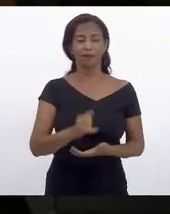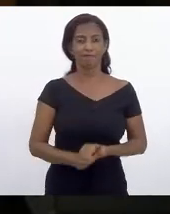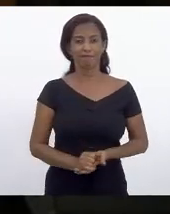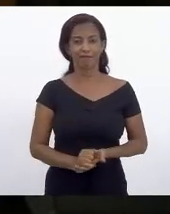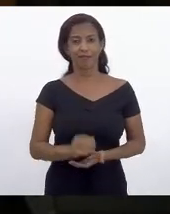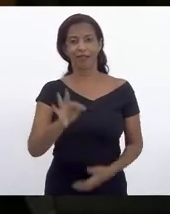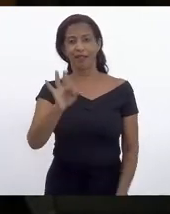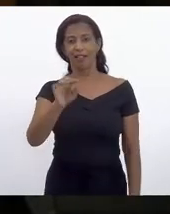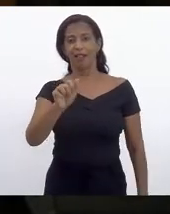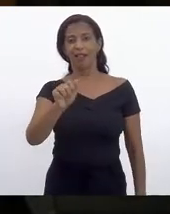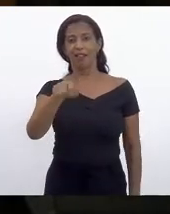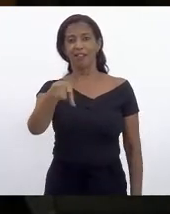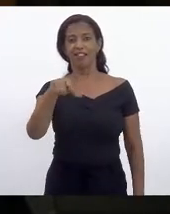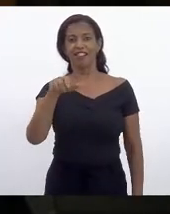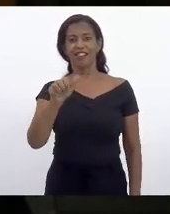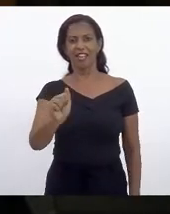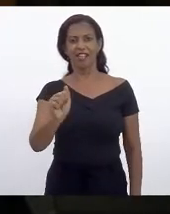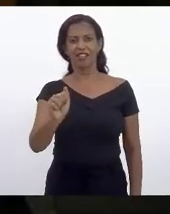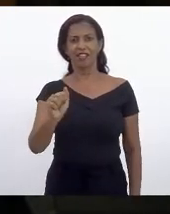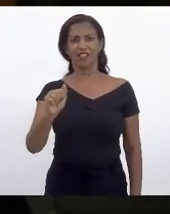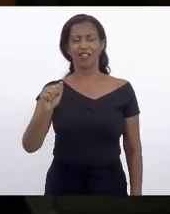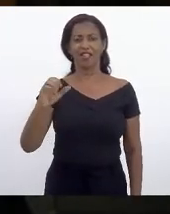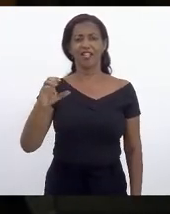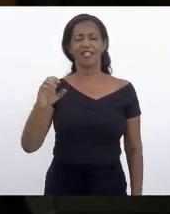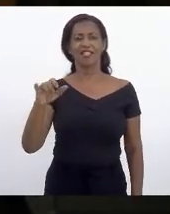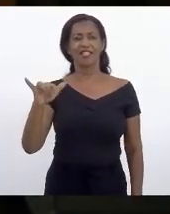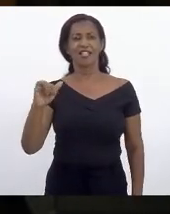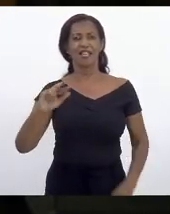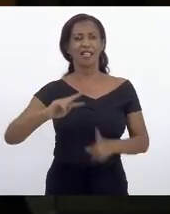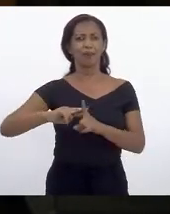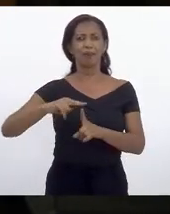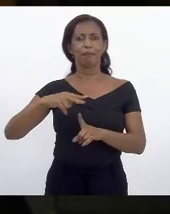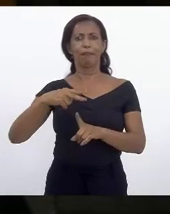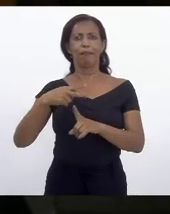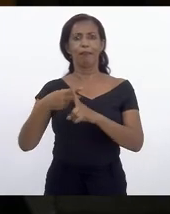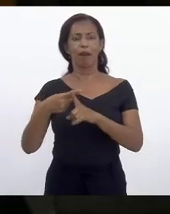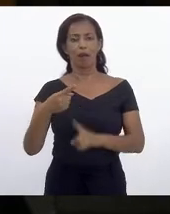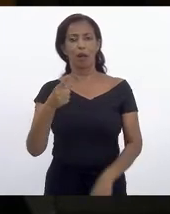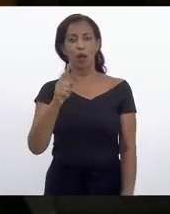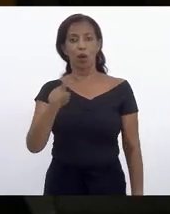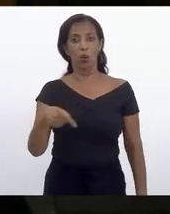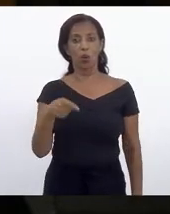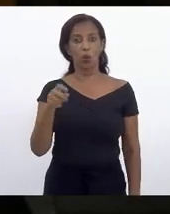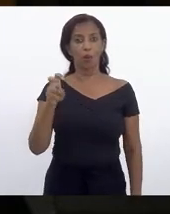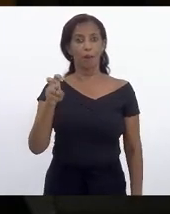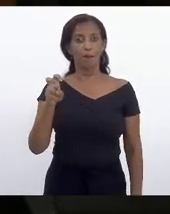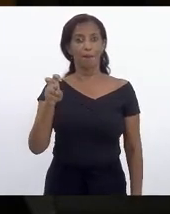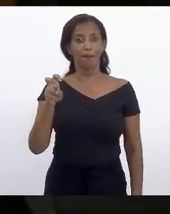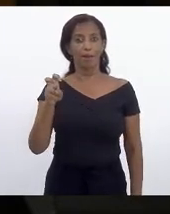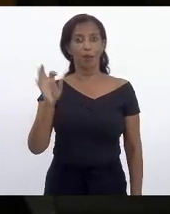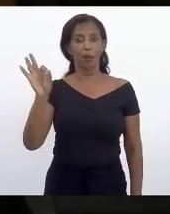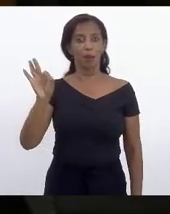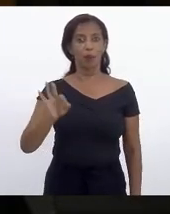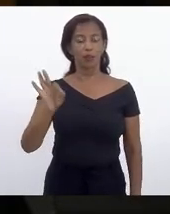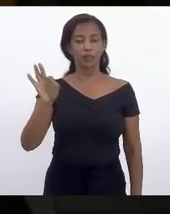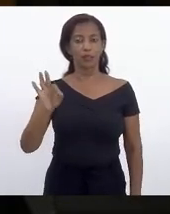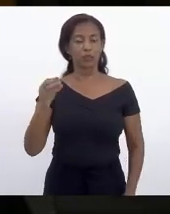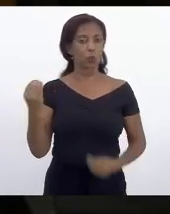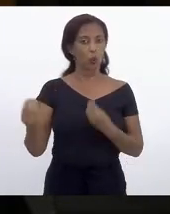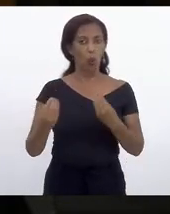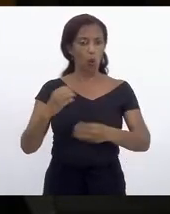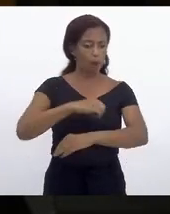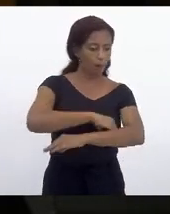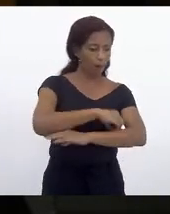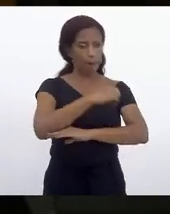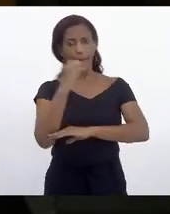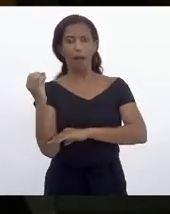taxa Selic aumentou 1,5%. Isto quer dizer, da noite para o dia, os